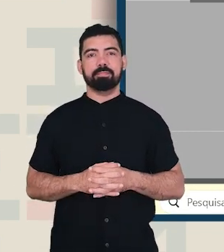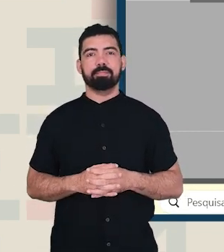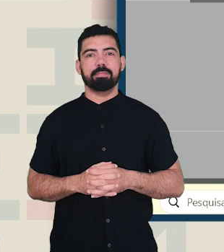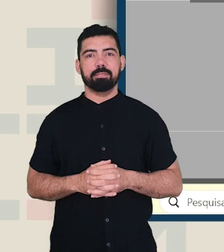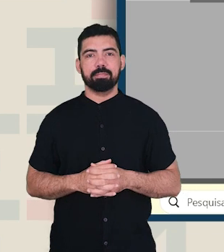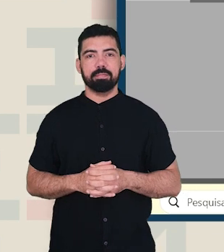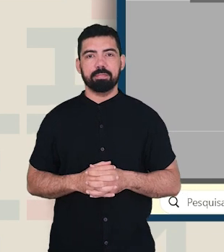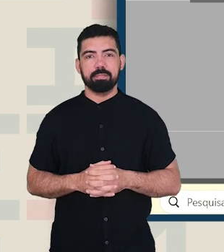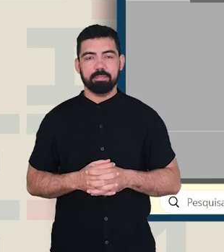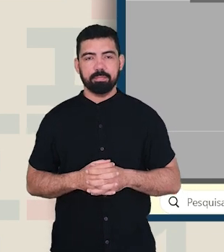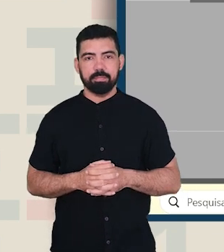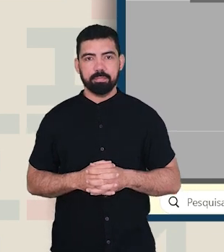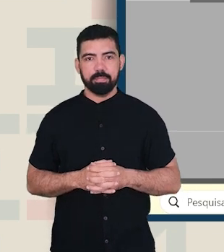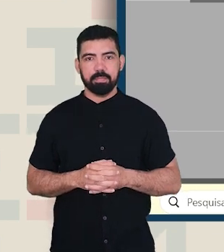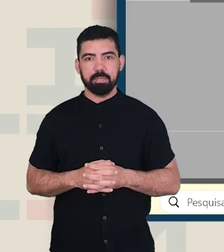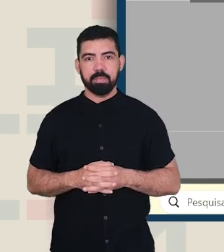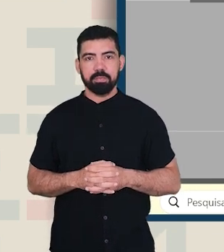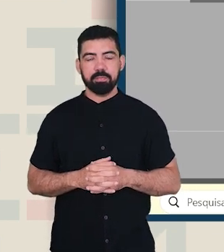Opa!